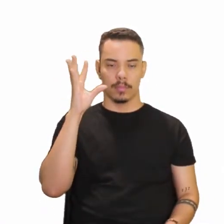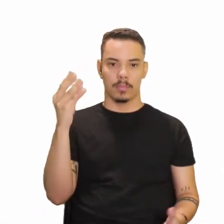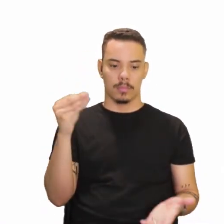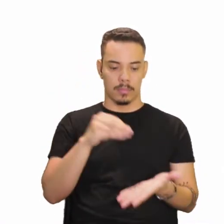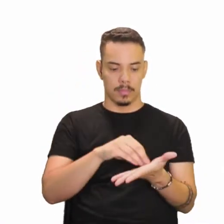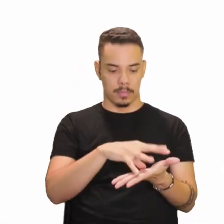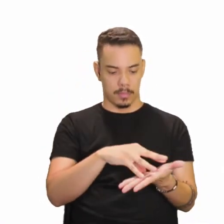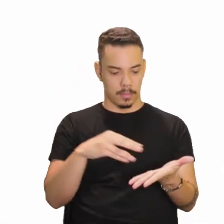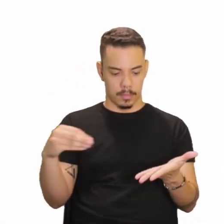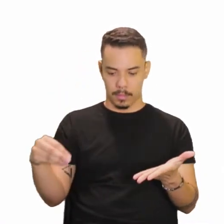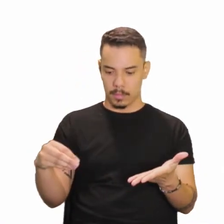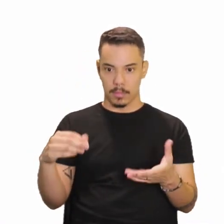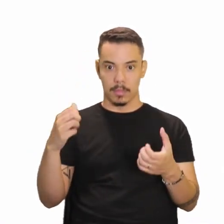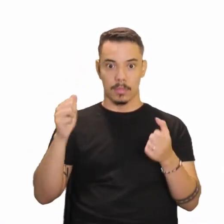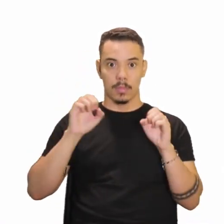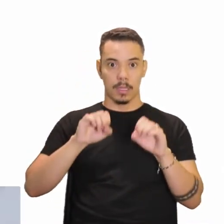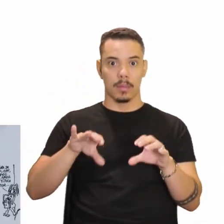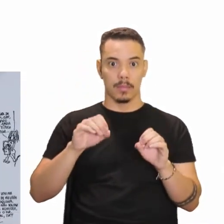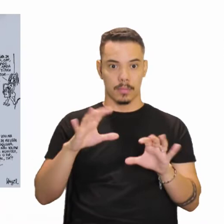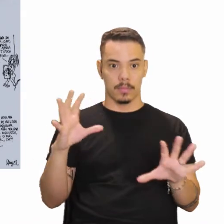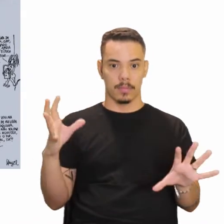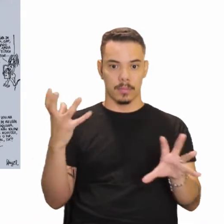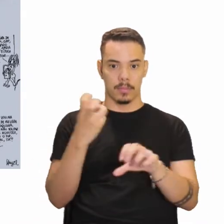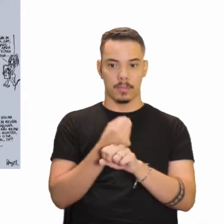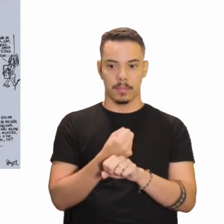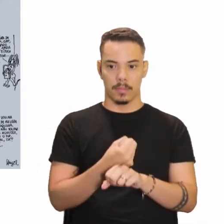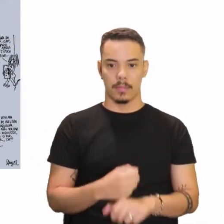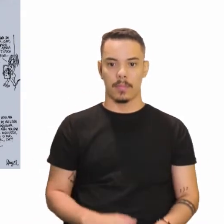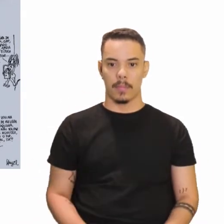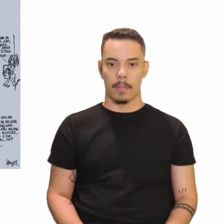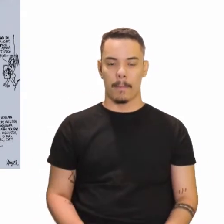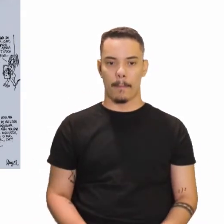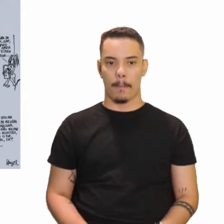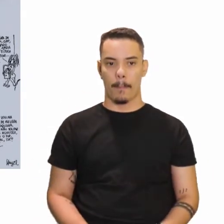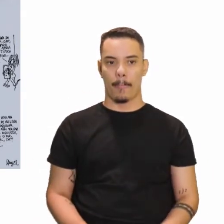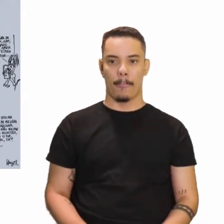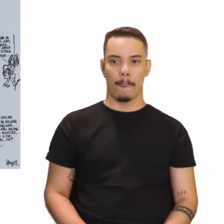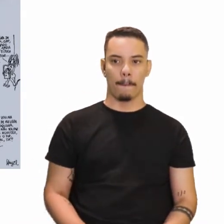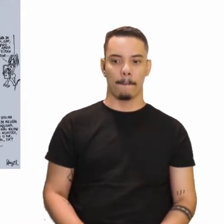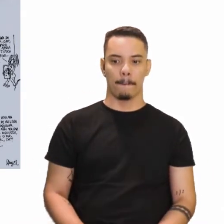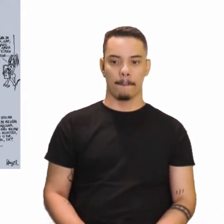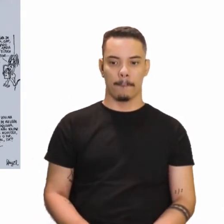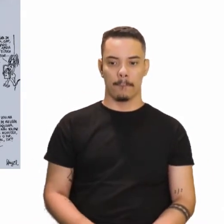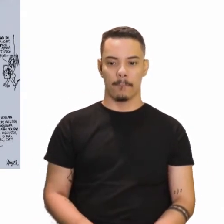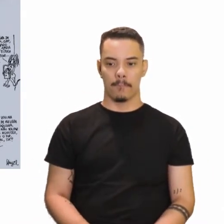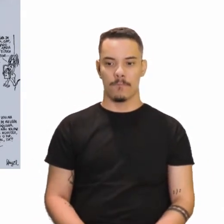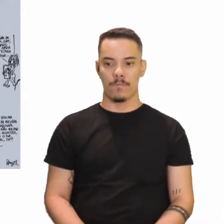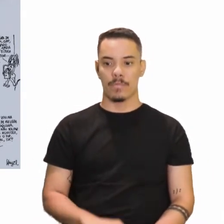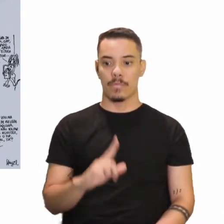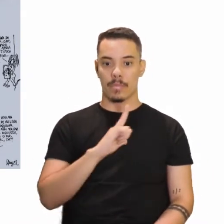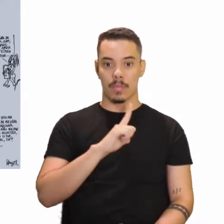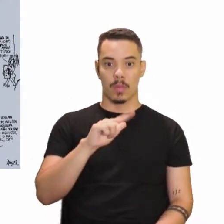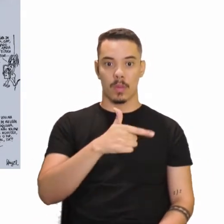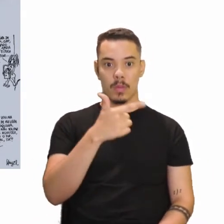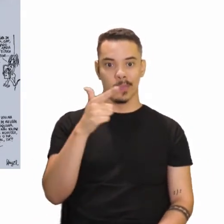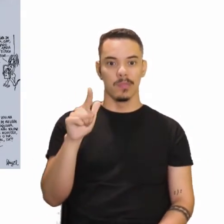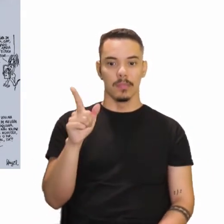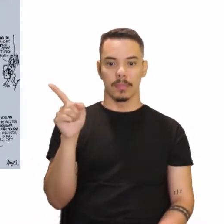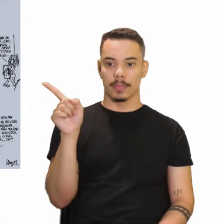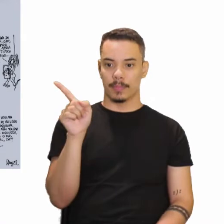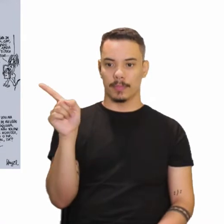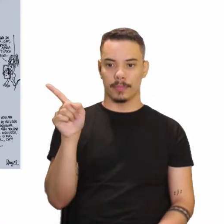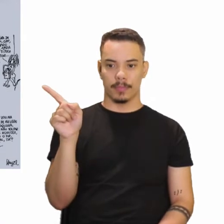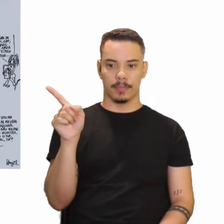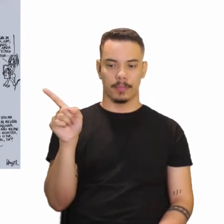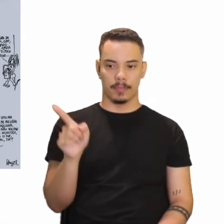do ensino aprendizagem temos outra aqui uma outra charge né Essa